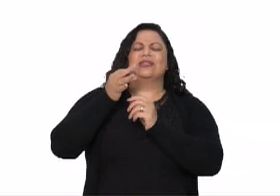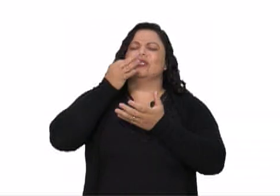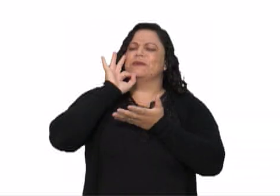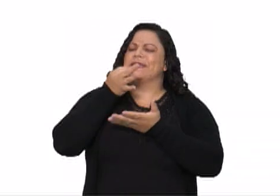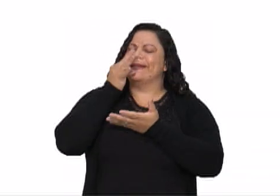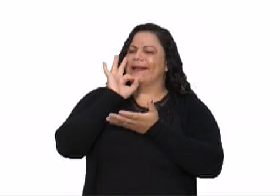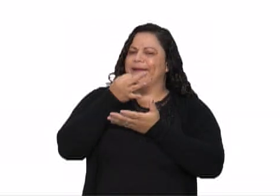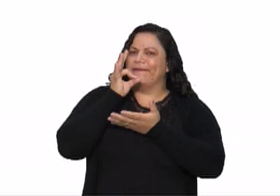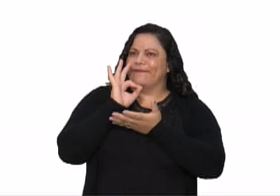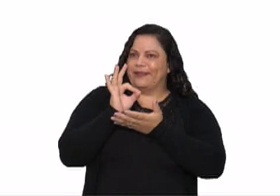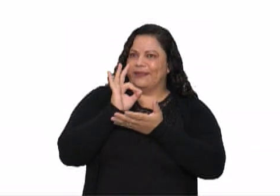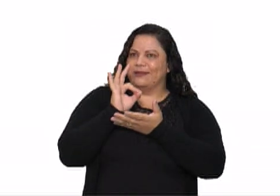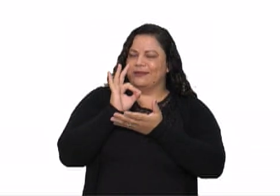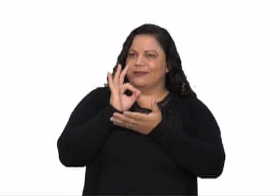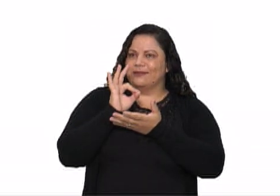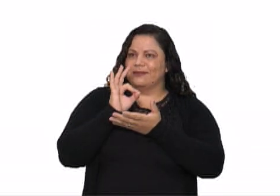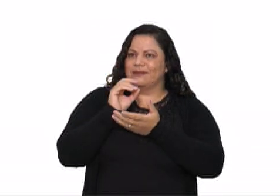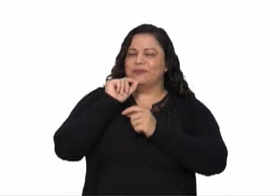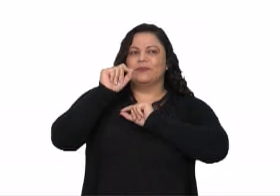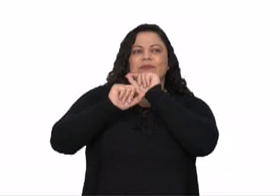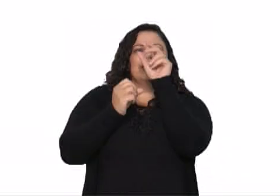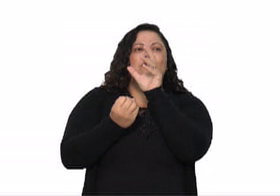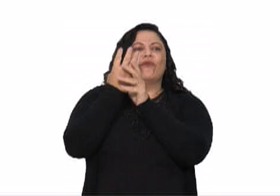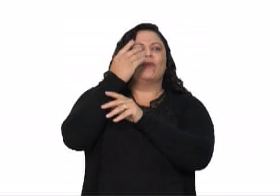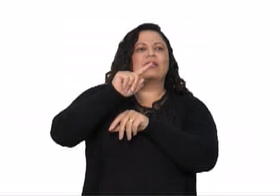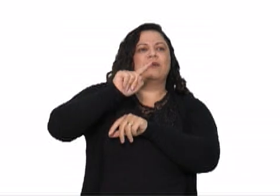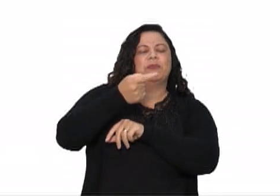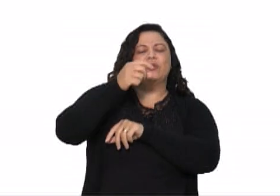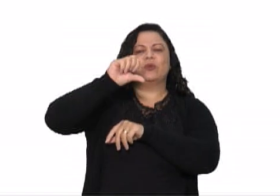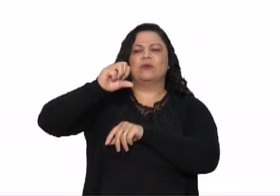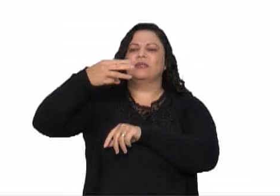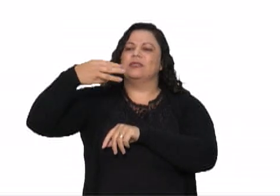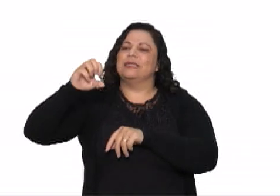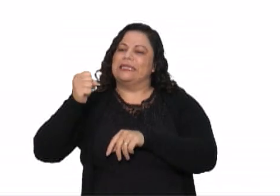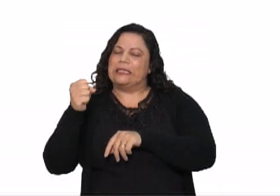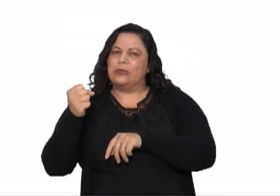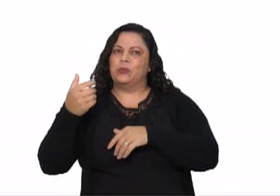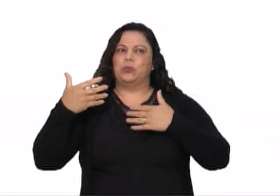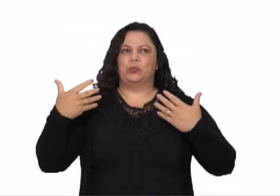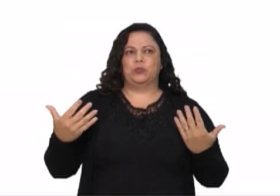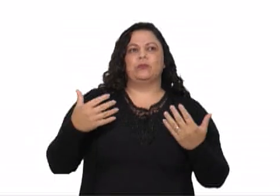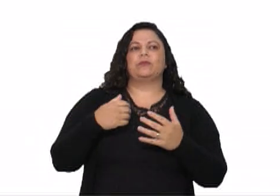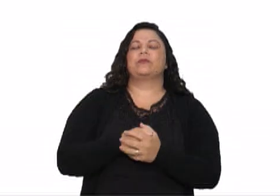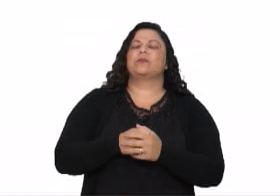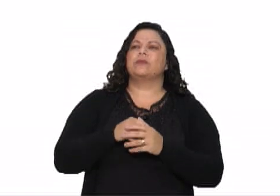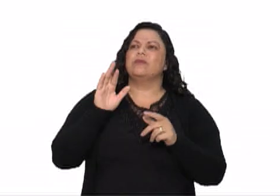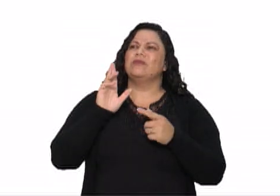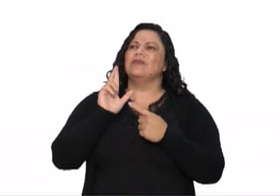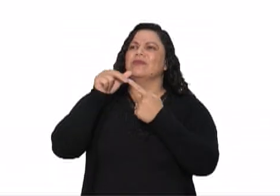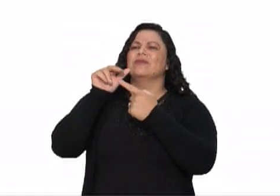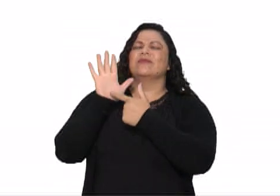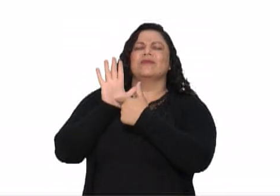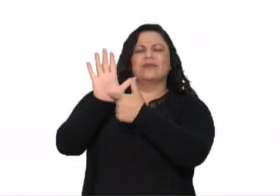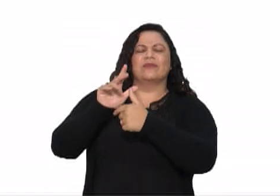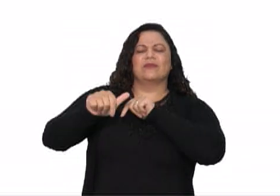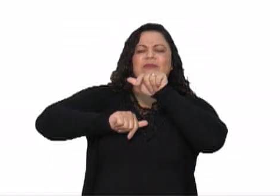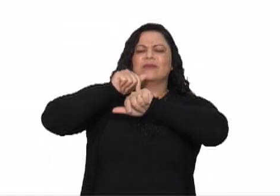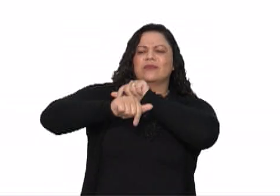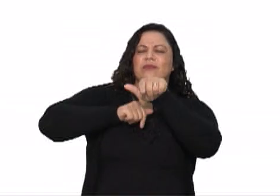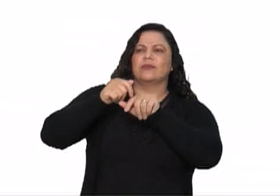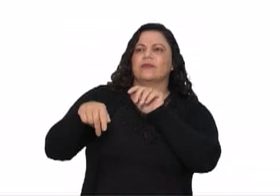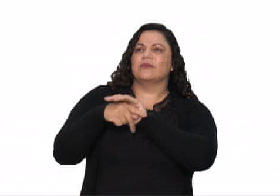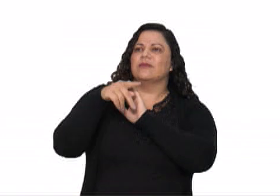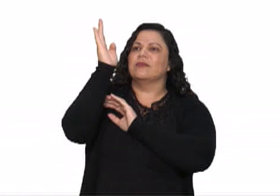1938, certo? Forte cunho social que representou o trabalhador brasileiro. Notamos corpos